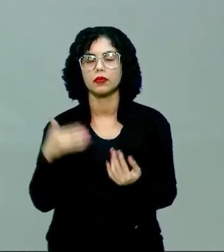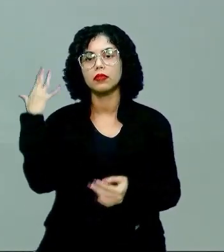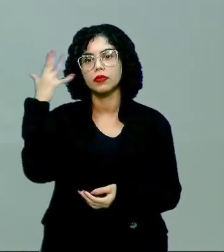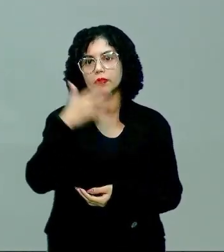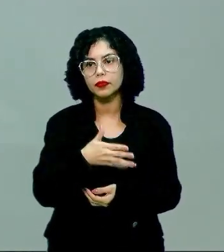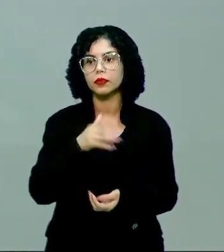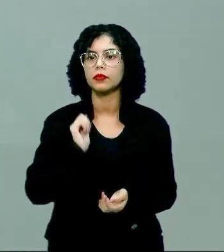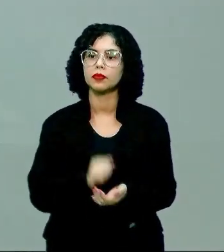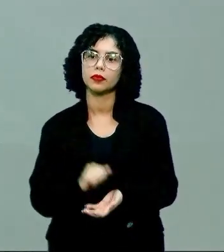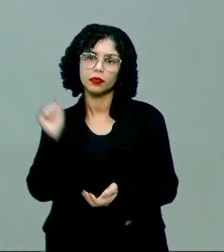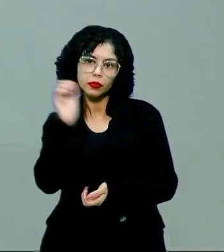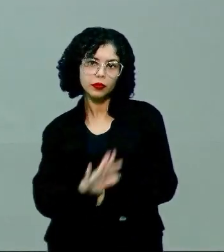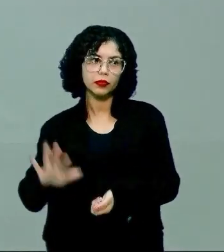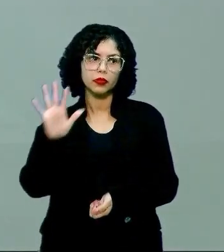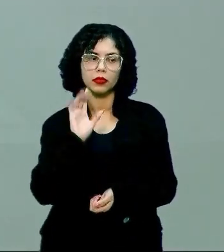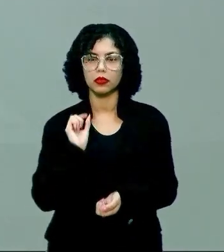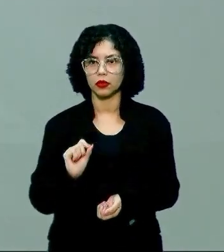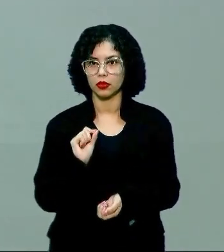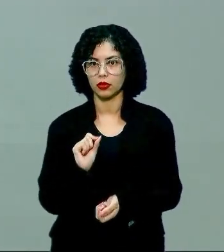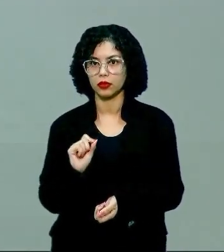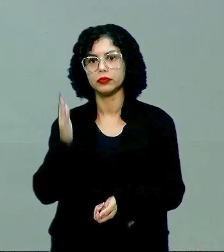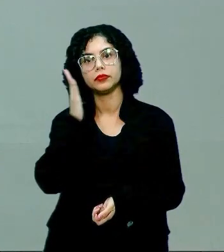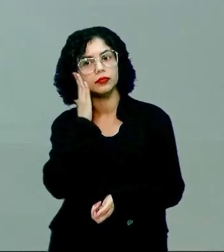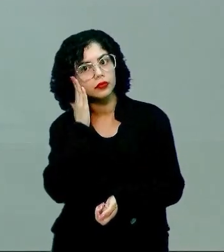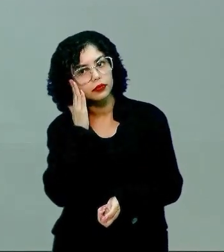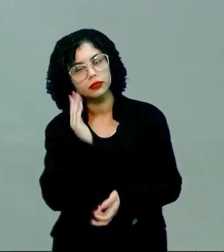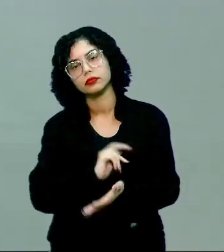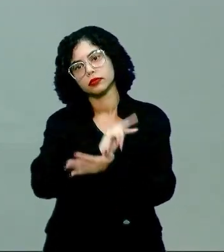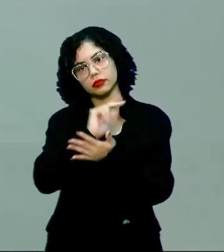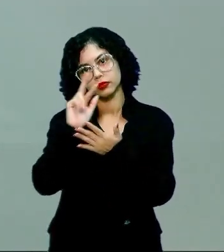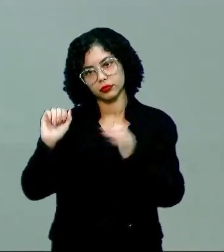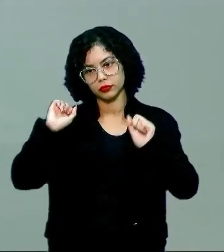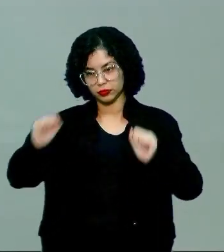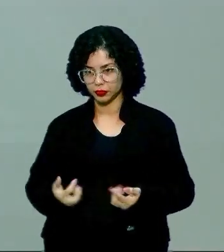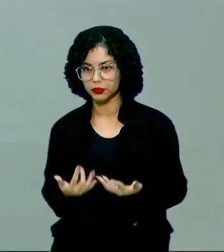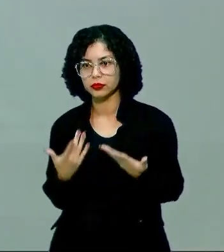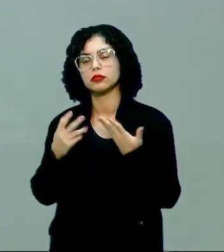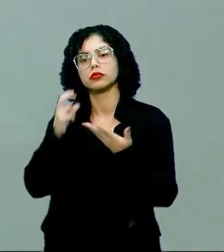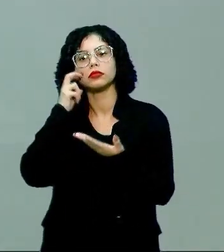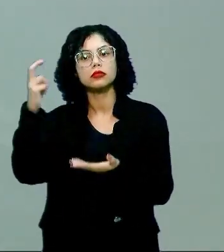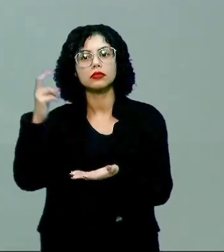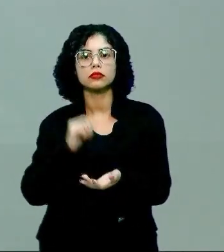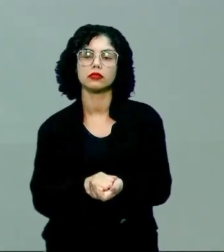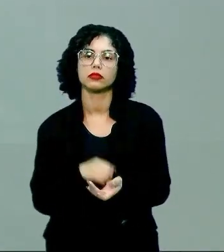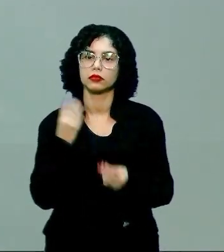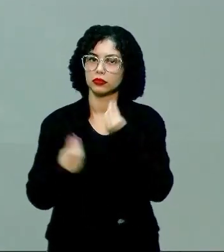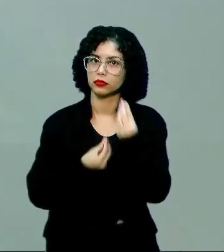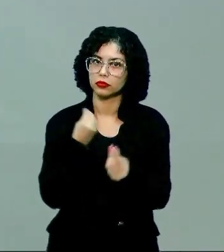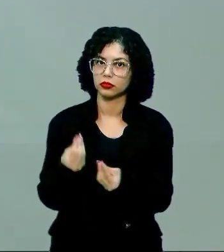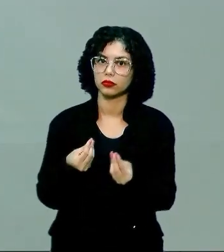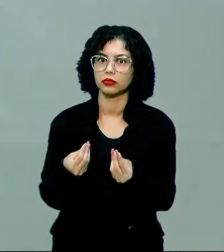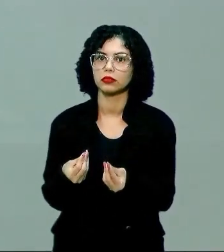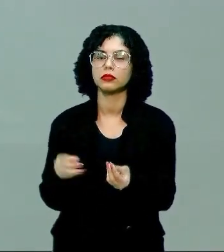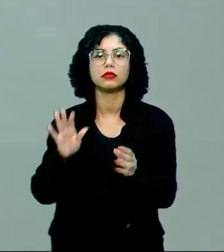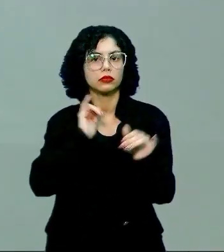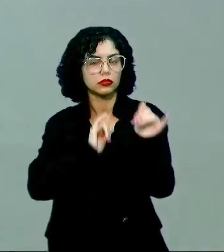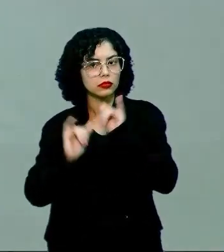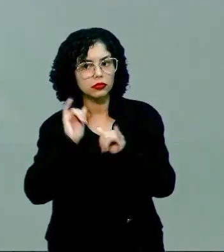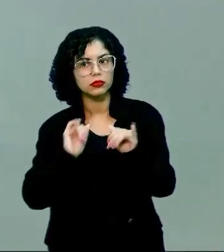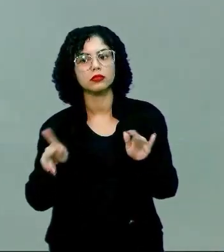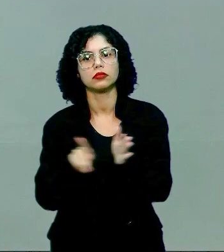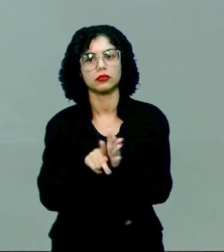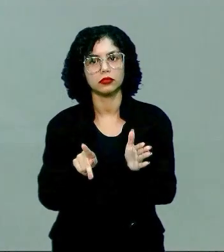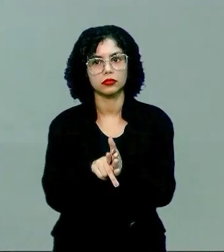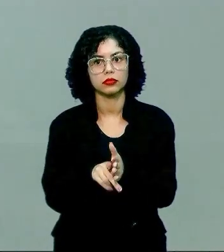direcionamento geral aqui da questão é compreender as diversas manifestações culturais a forma com que ela é propagada e